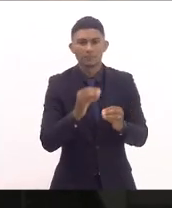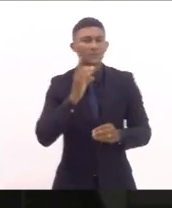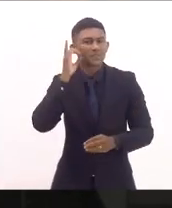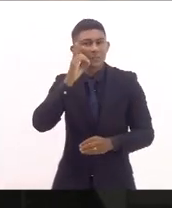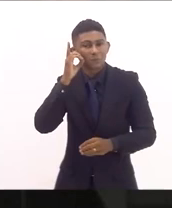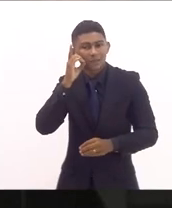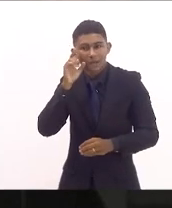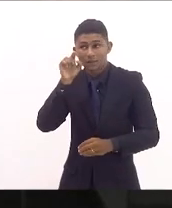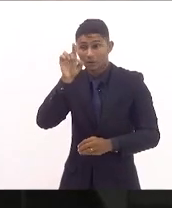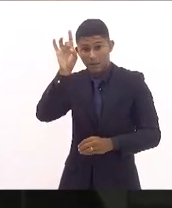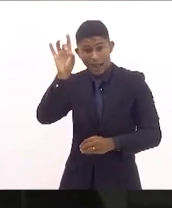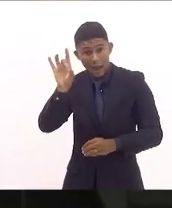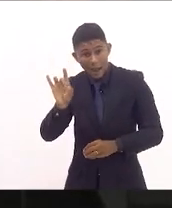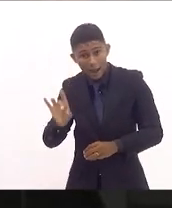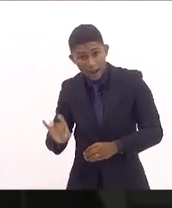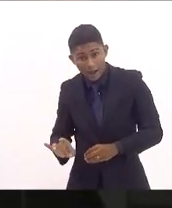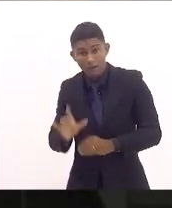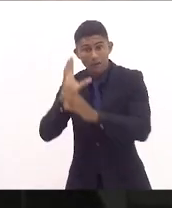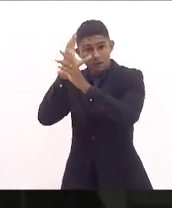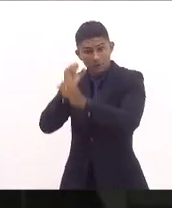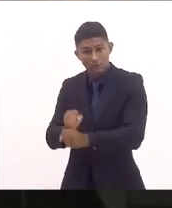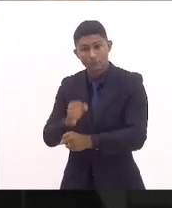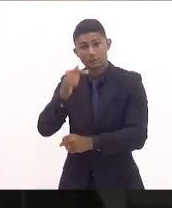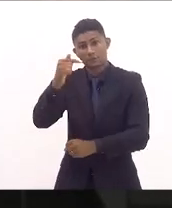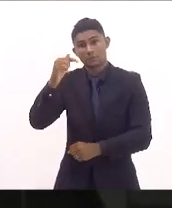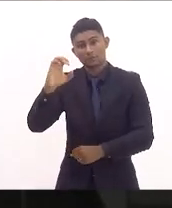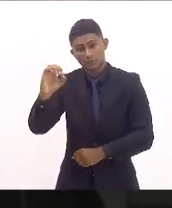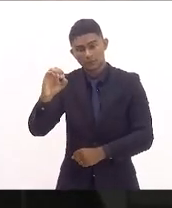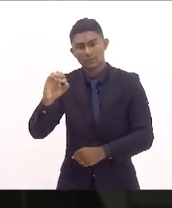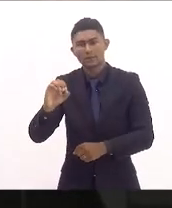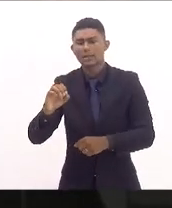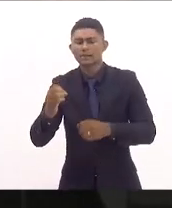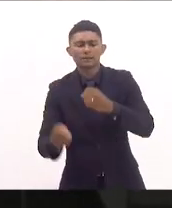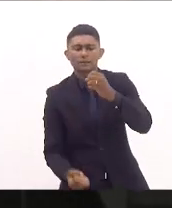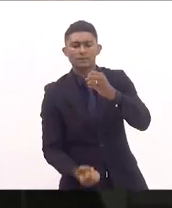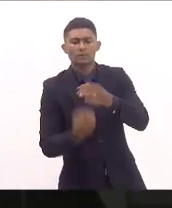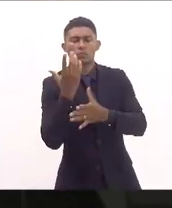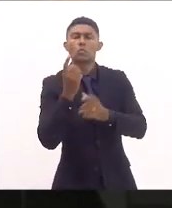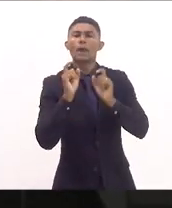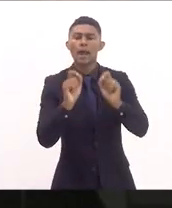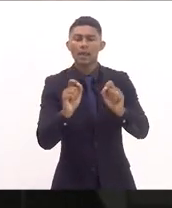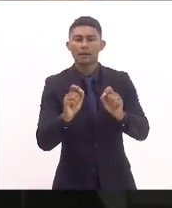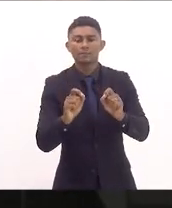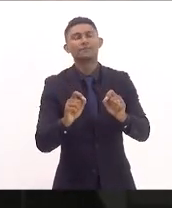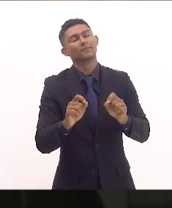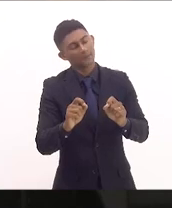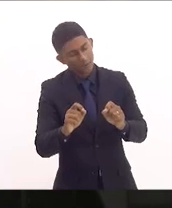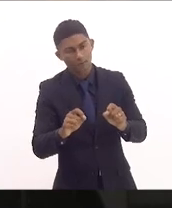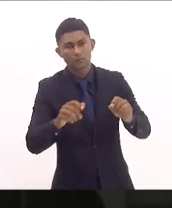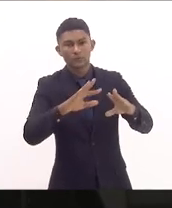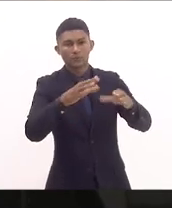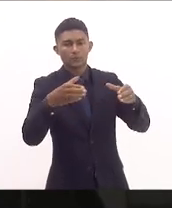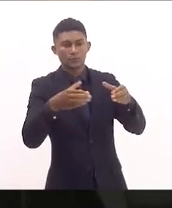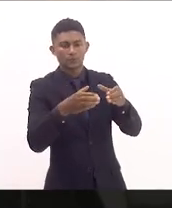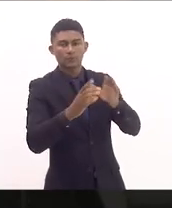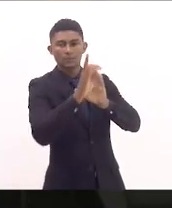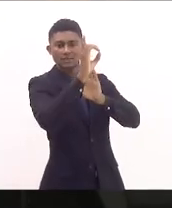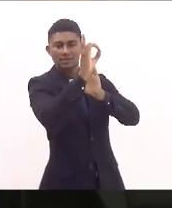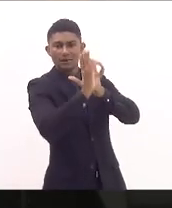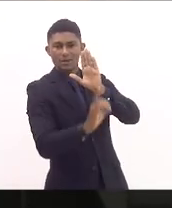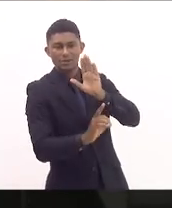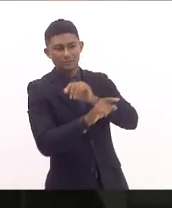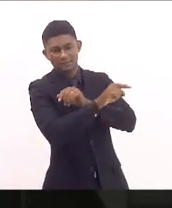deputados foi produzida pela diretoria pelo departamento de